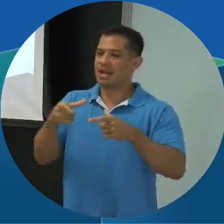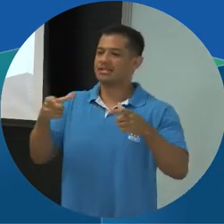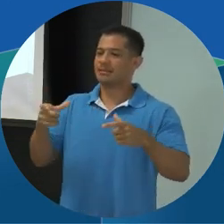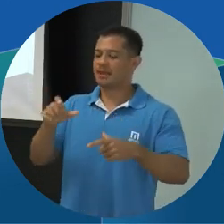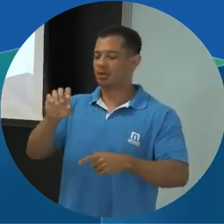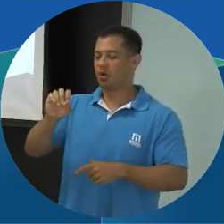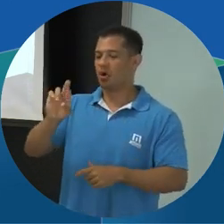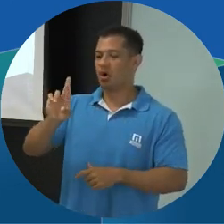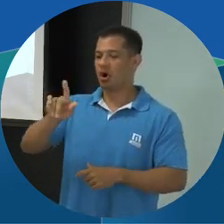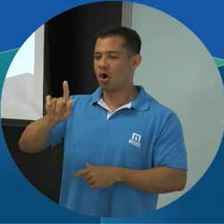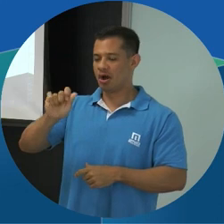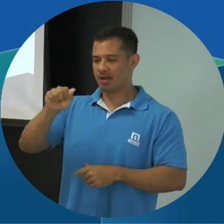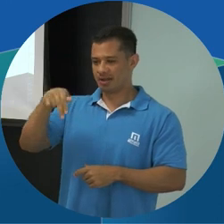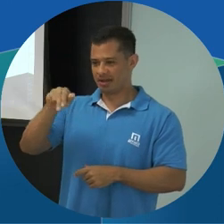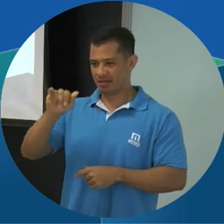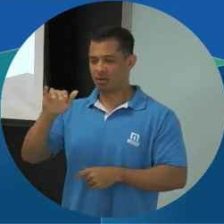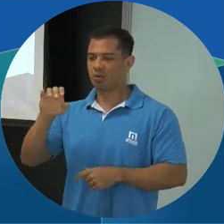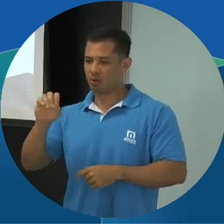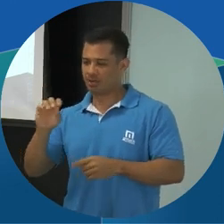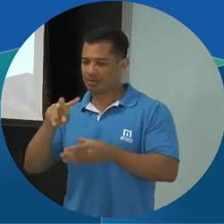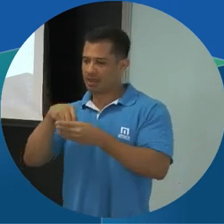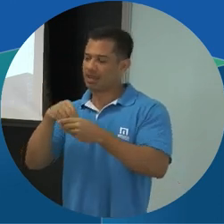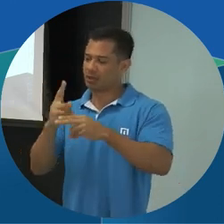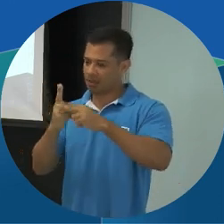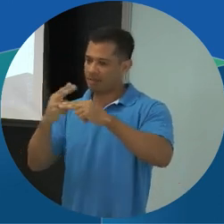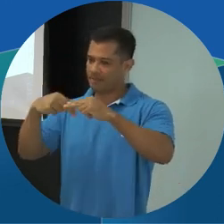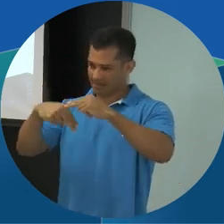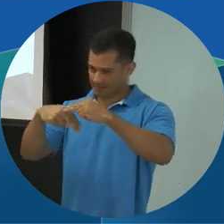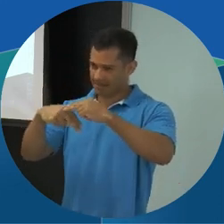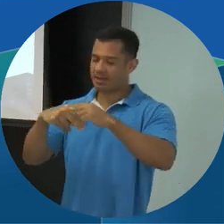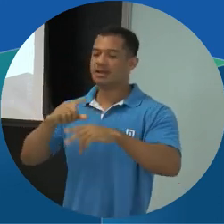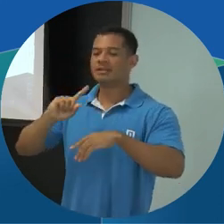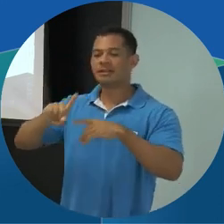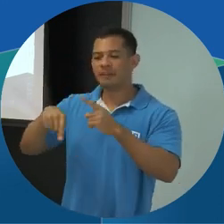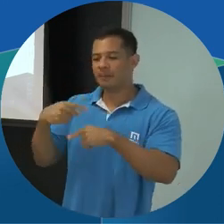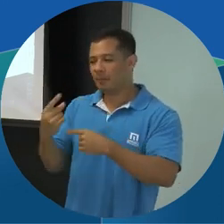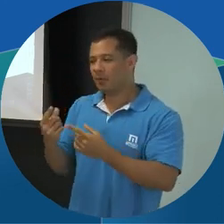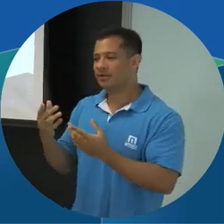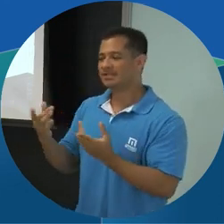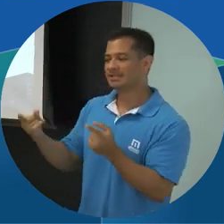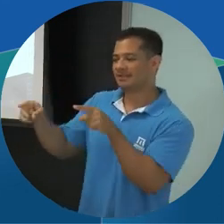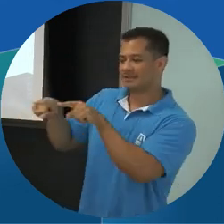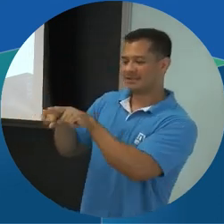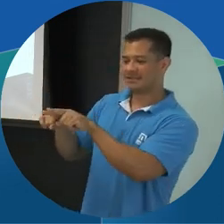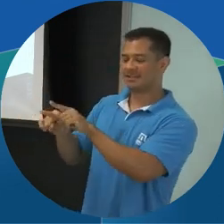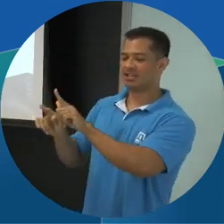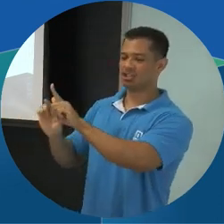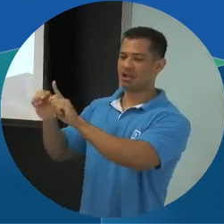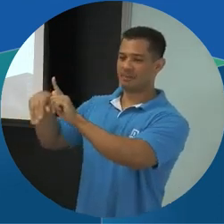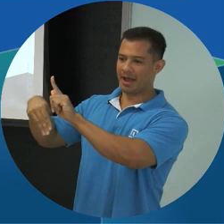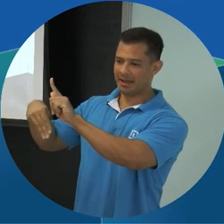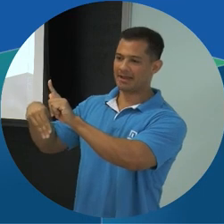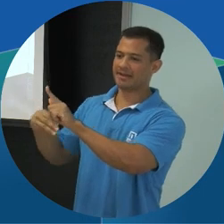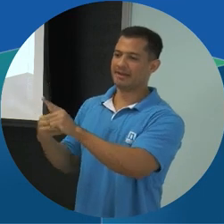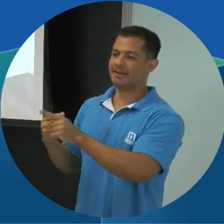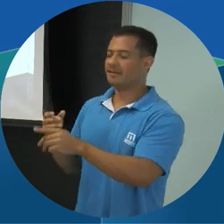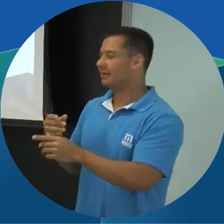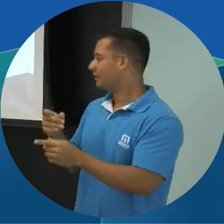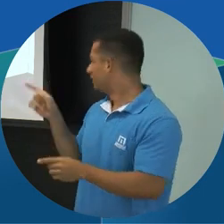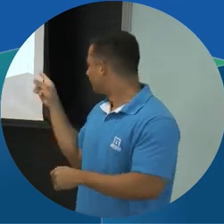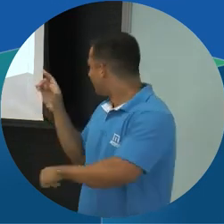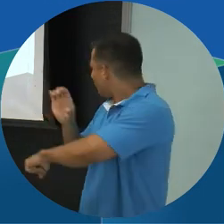própria Priner. Em seguida, entramos na área de concreto com a Gemaia, então reforço, recuperação, impermeabilização,